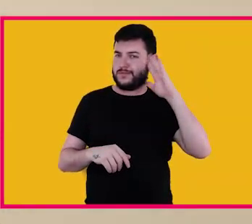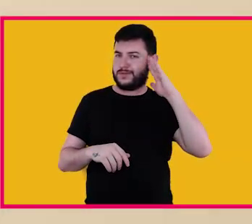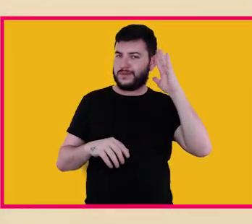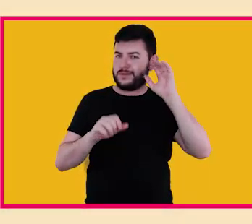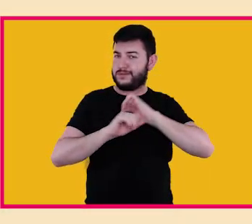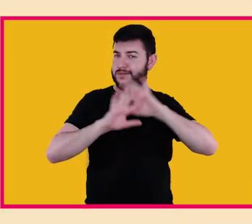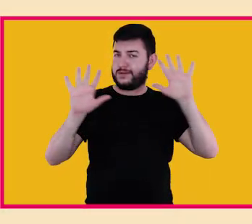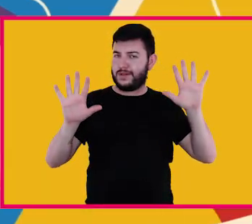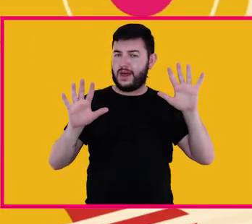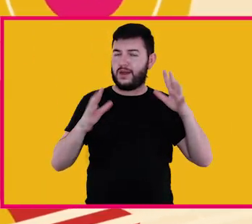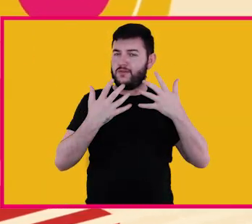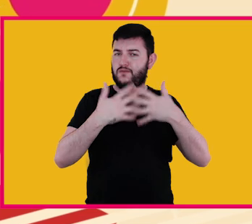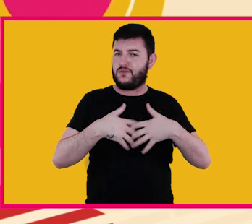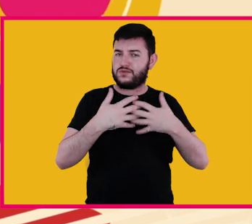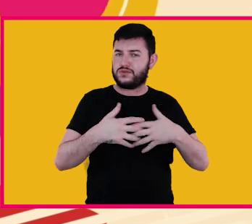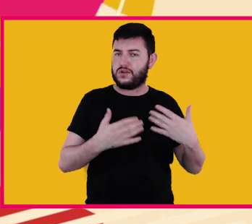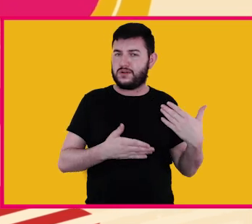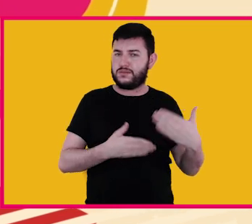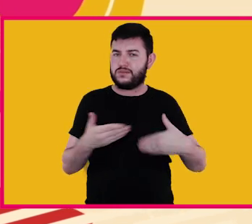seguir.